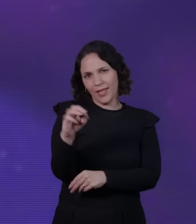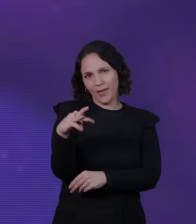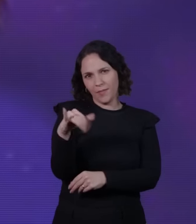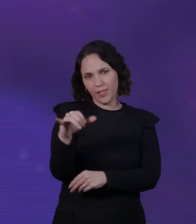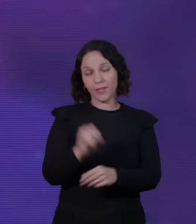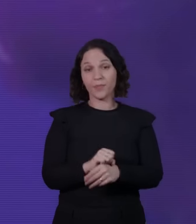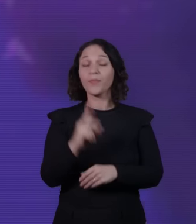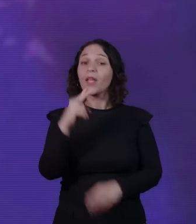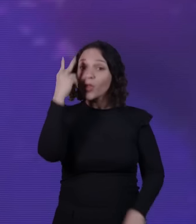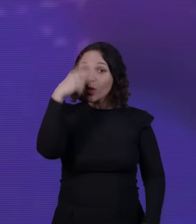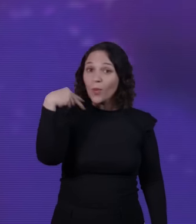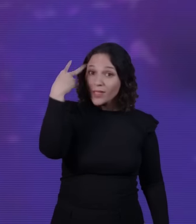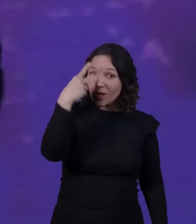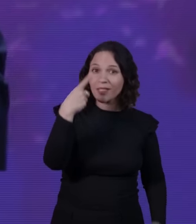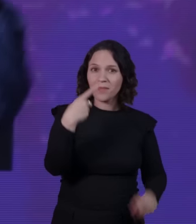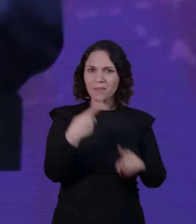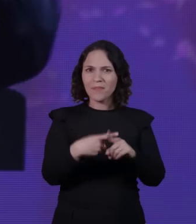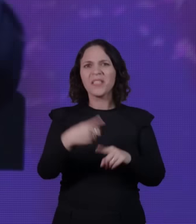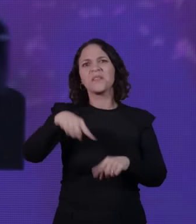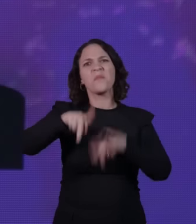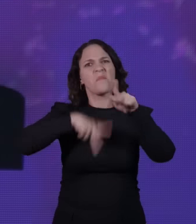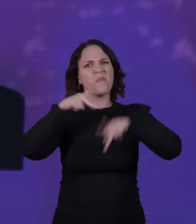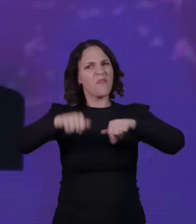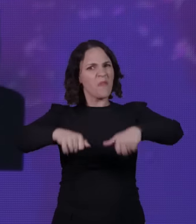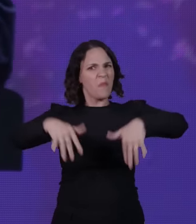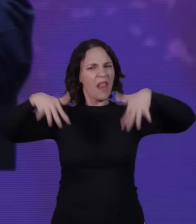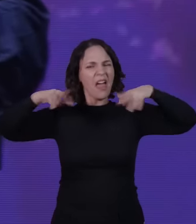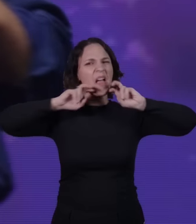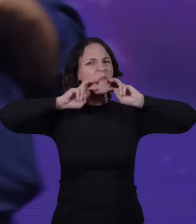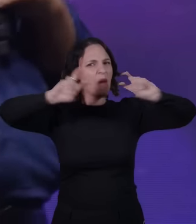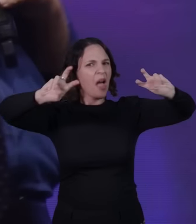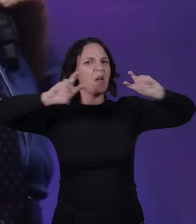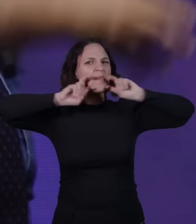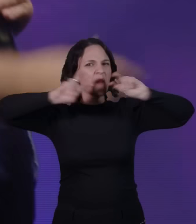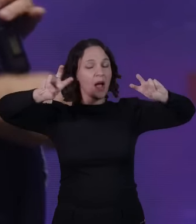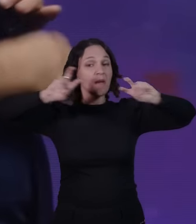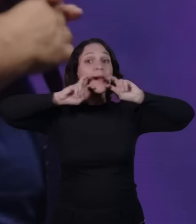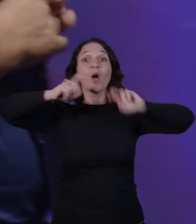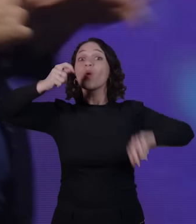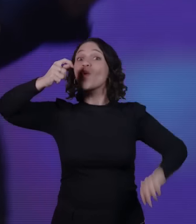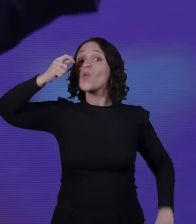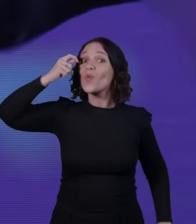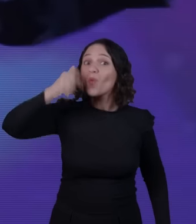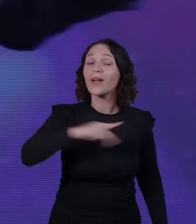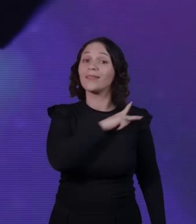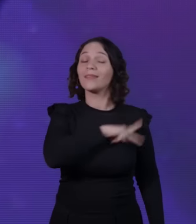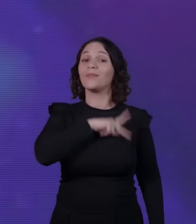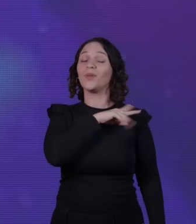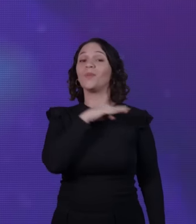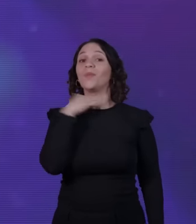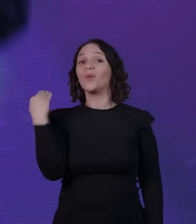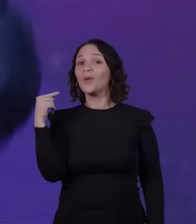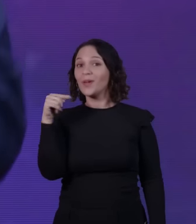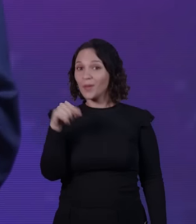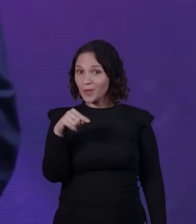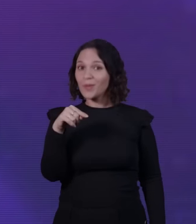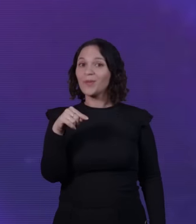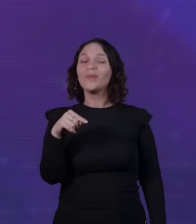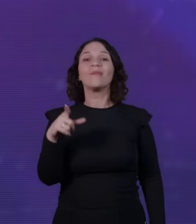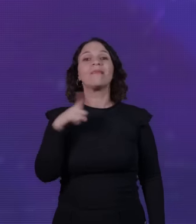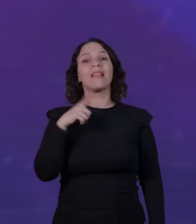durante 2 horas gritavam e gritavam, e quase que o apóstolo Paulo é morto. Ele teve, por conta de